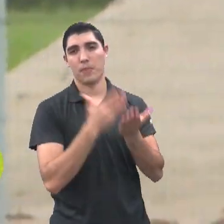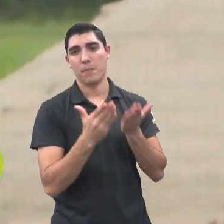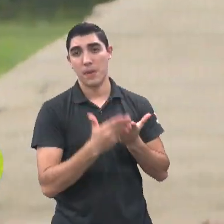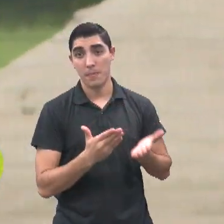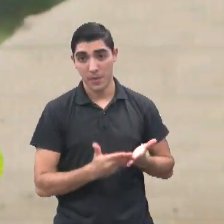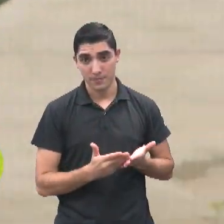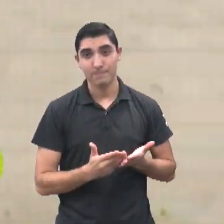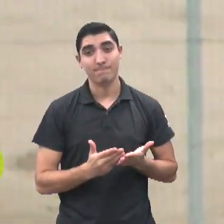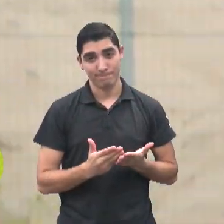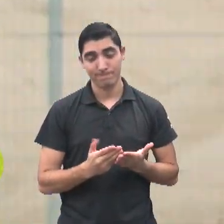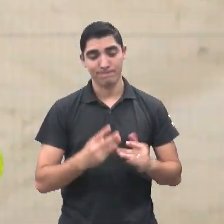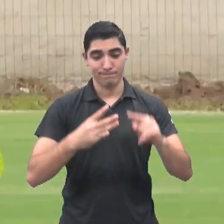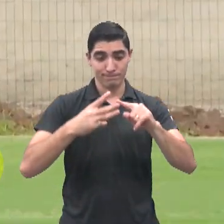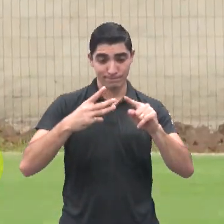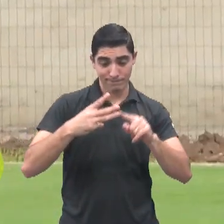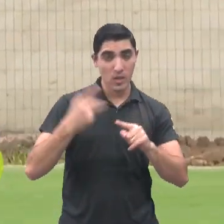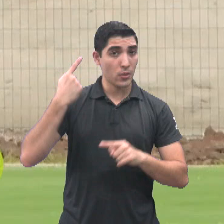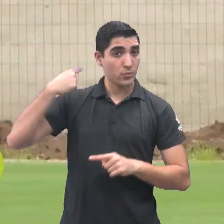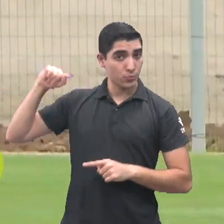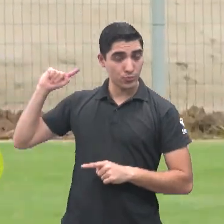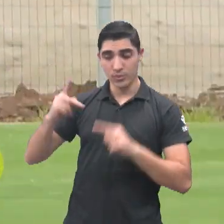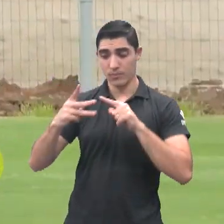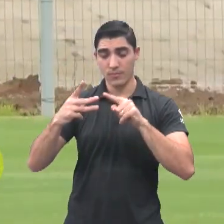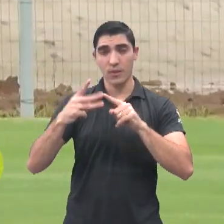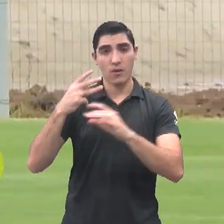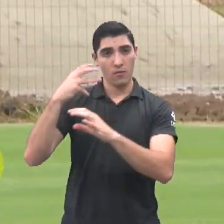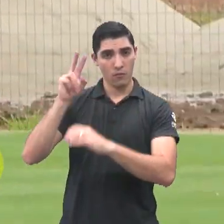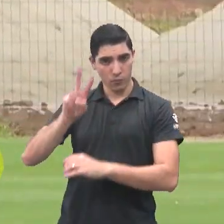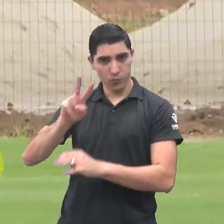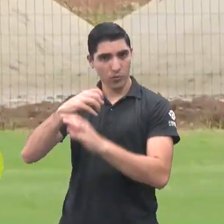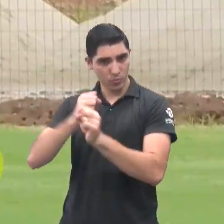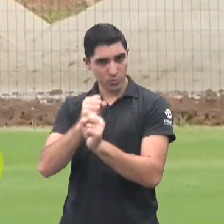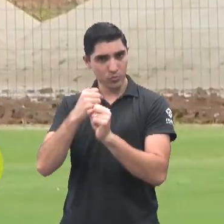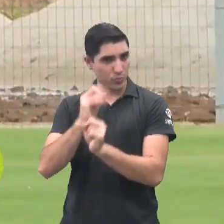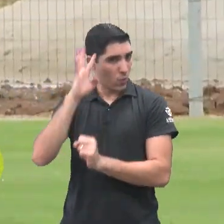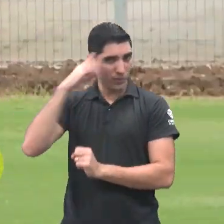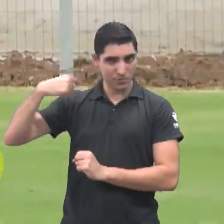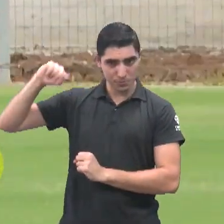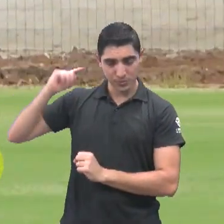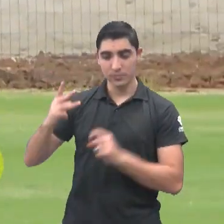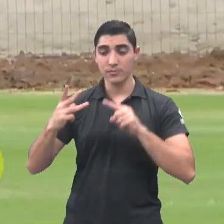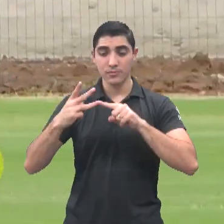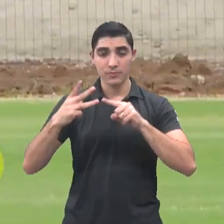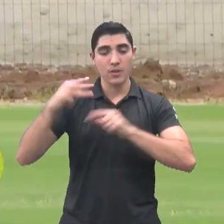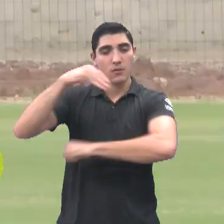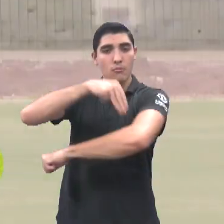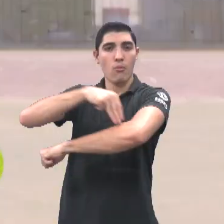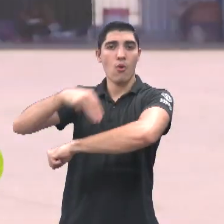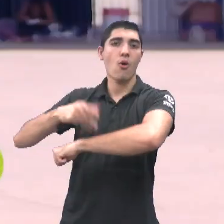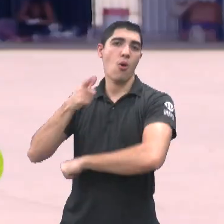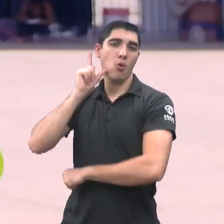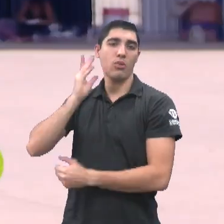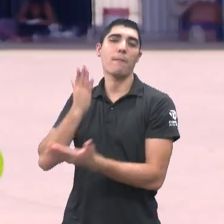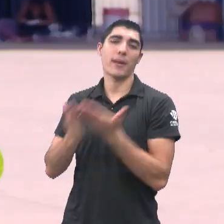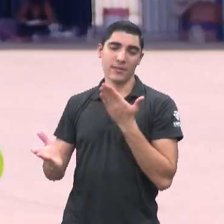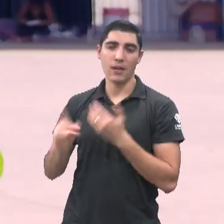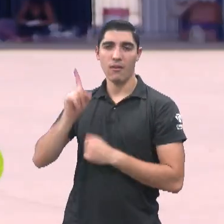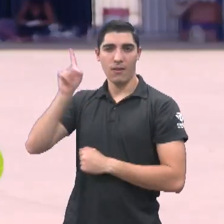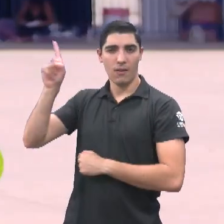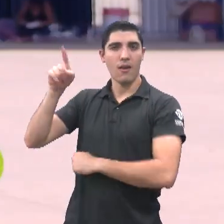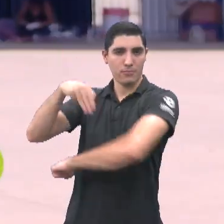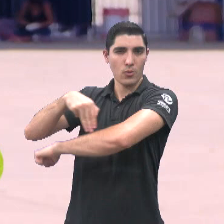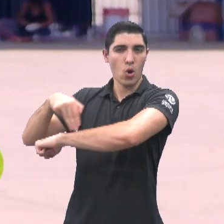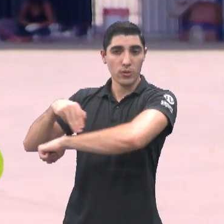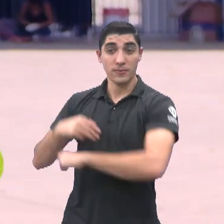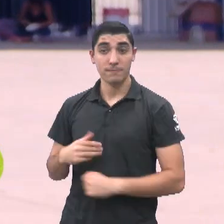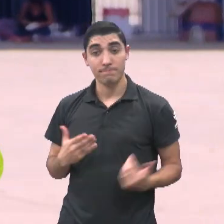jogos, contra o Votuporanguense aqui no Martins Pereira na última quarta-feira e para o Juventus ontem de manhã lá na Rua Javari. Então, depois desses